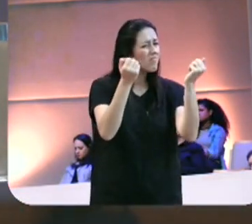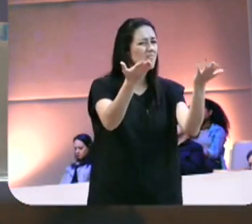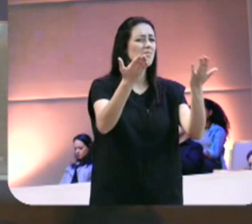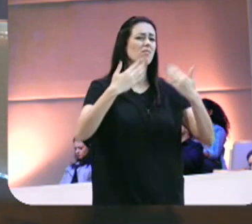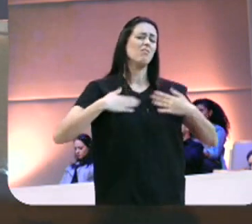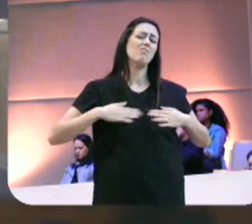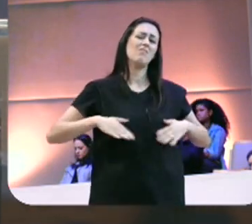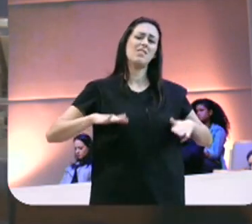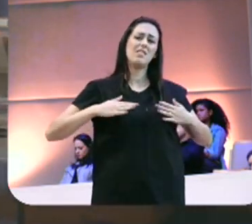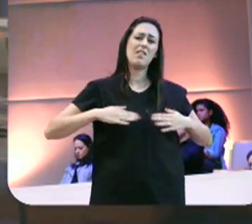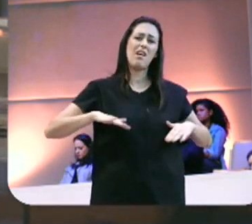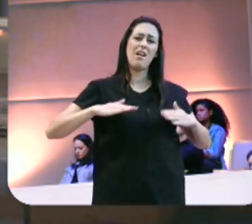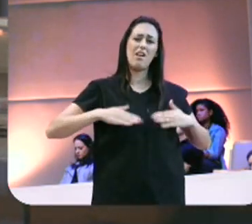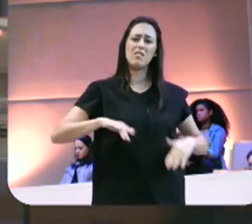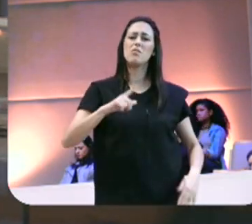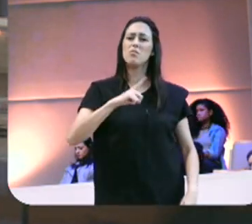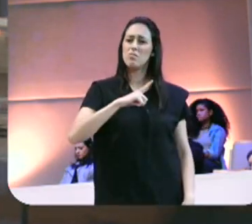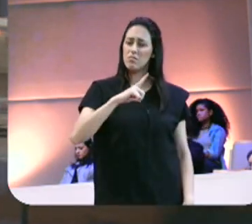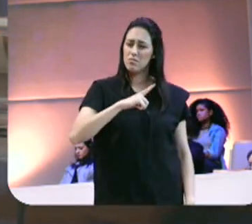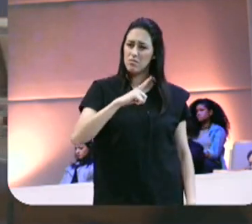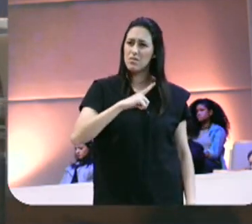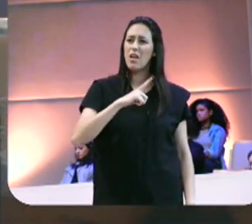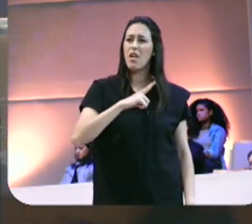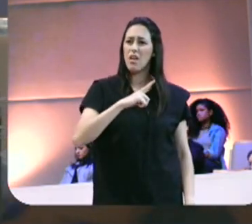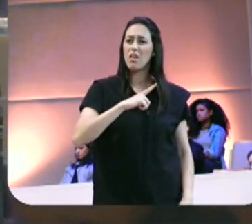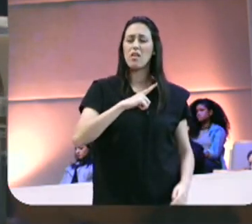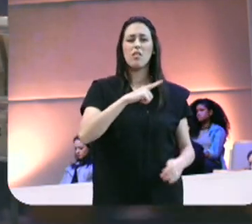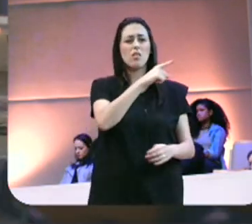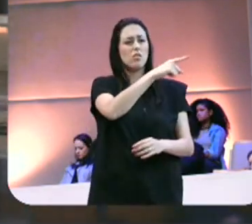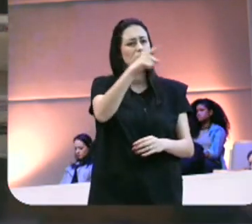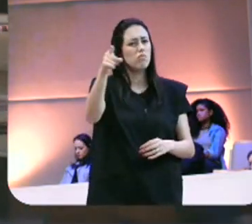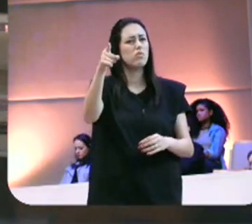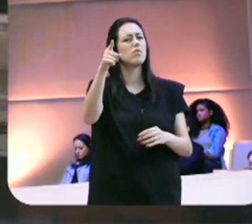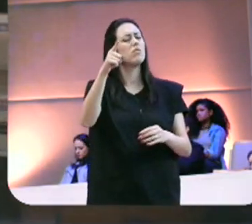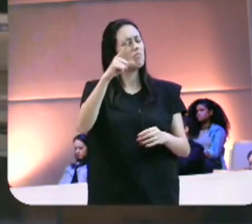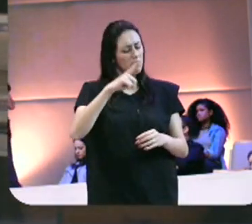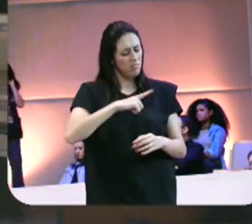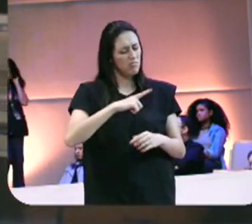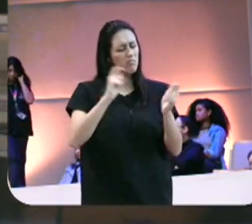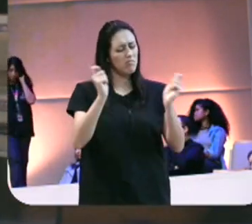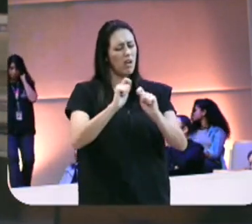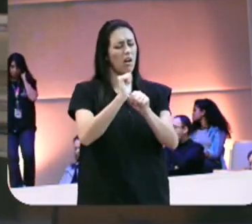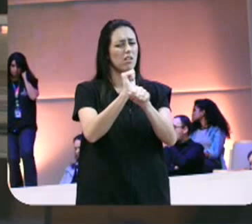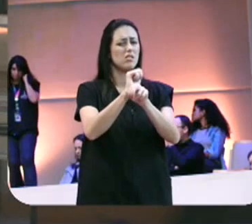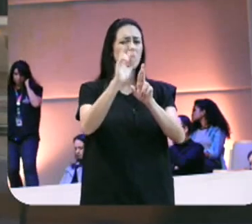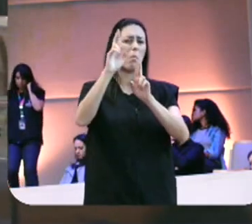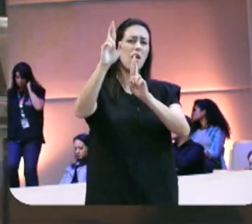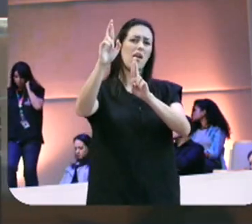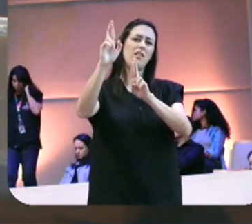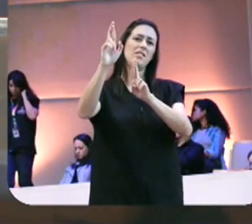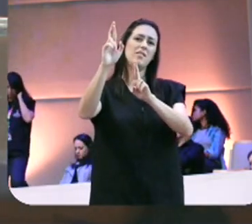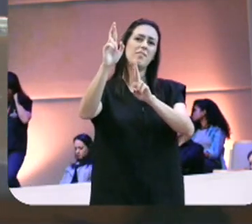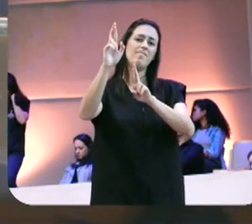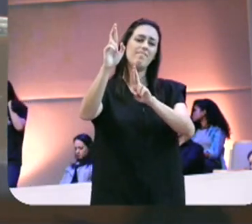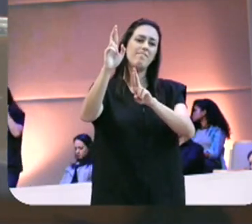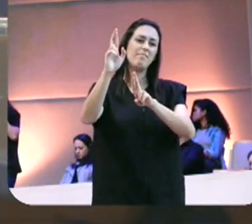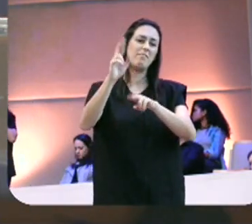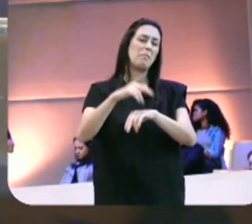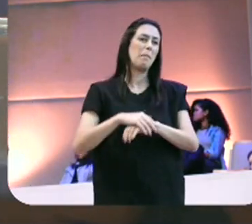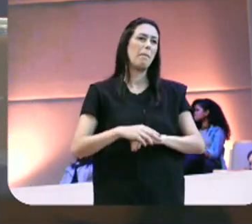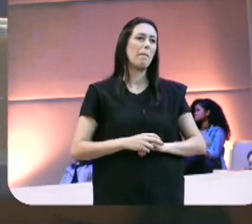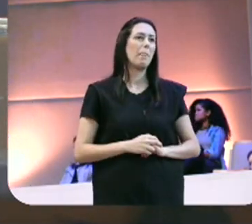ela precisa estar guardada no nosso coração, para não pecarmos contra Ele, é isso que diz a palavra de Deus. Meus irmãos, nós estamos nos